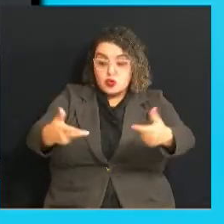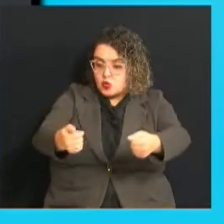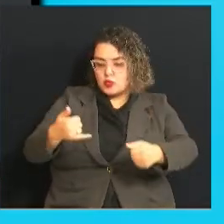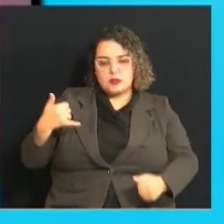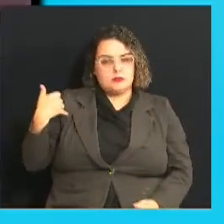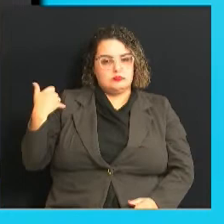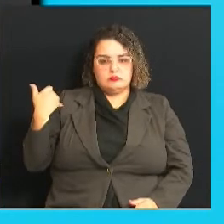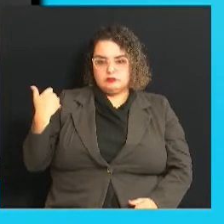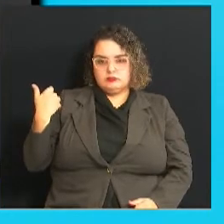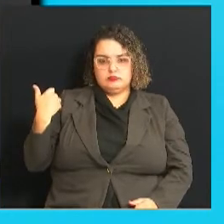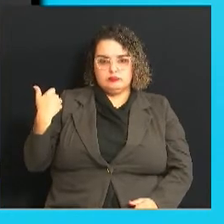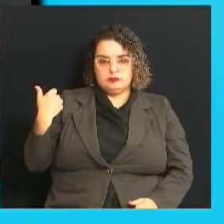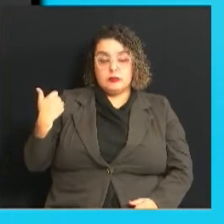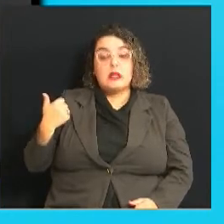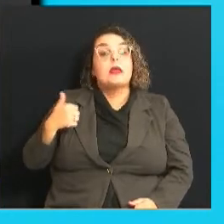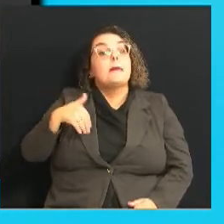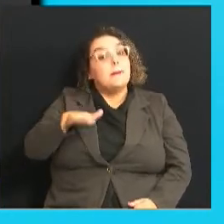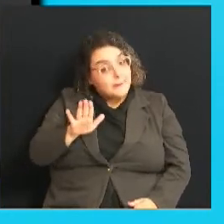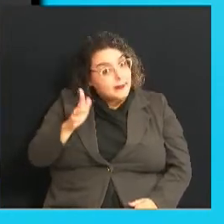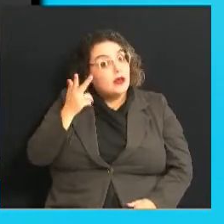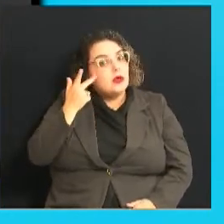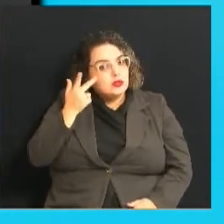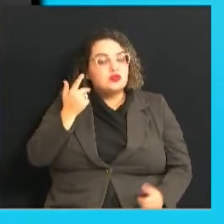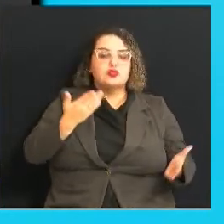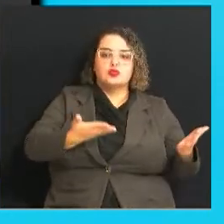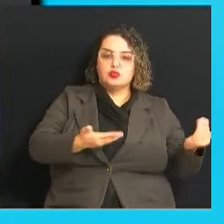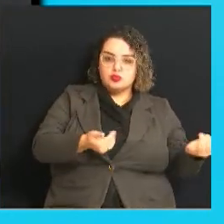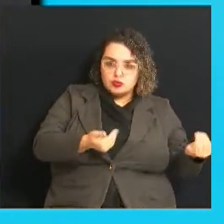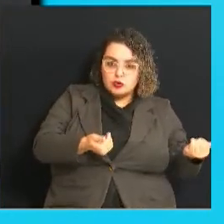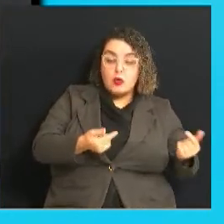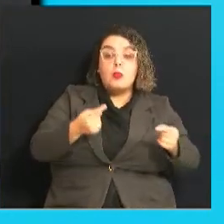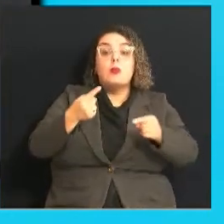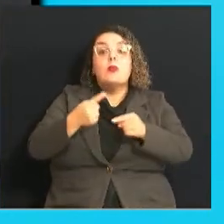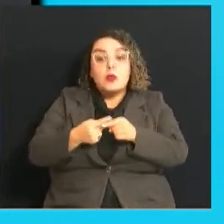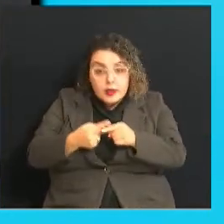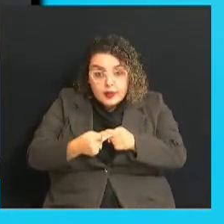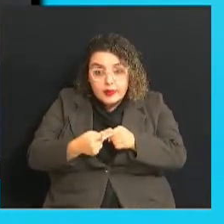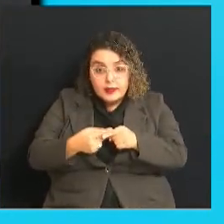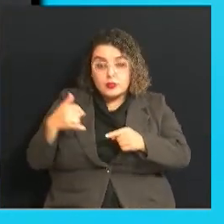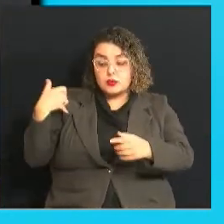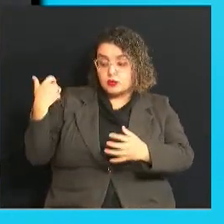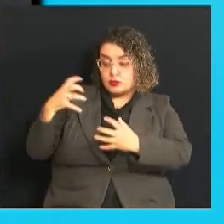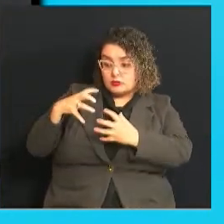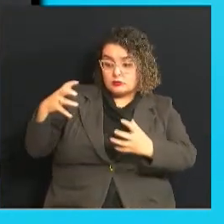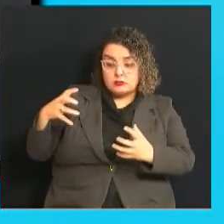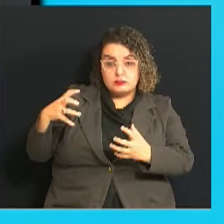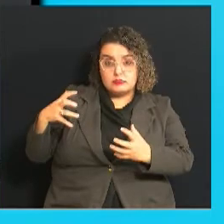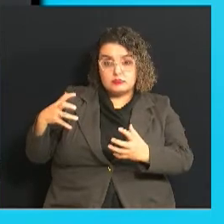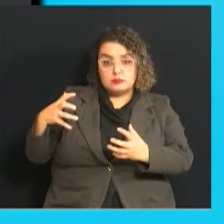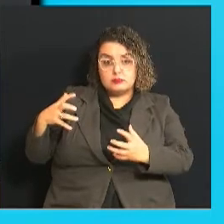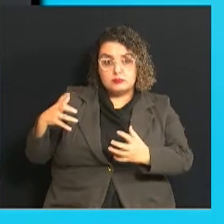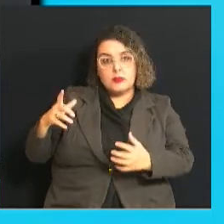até mais comum nos jovens. Por quê? No idoso, ele